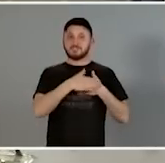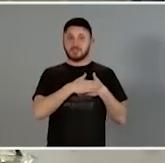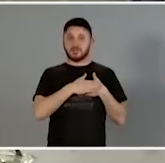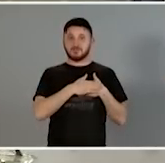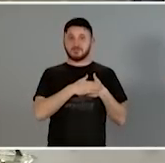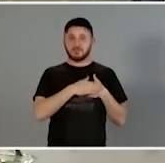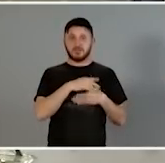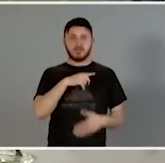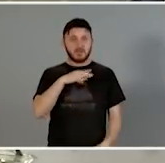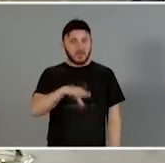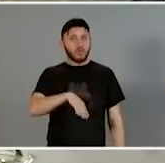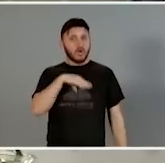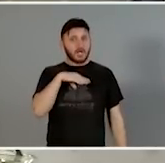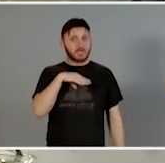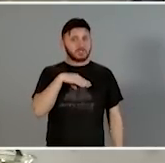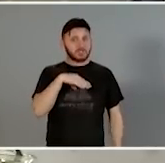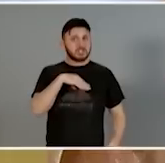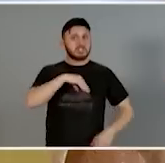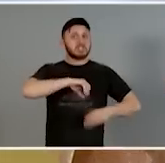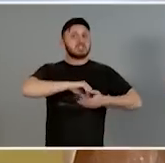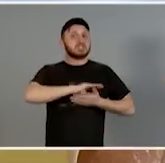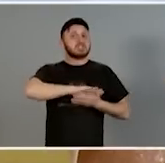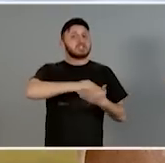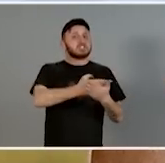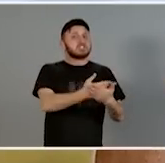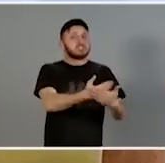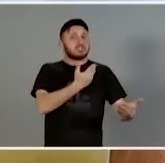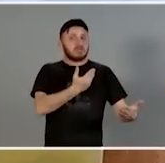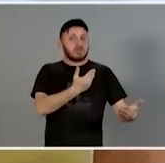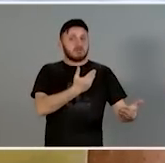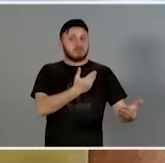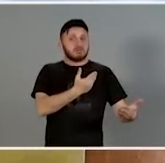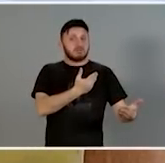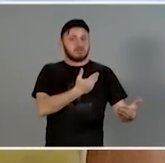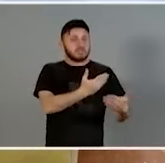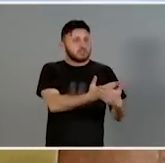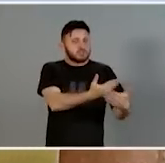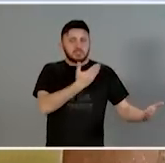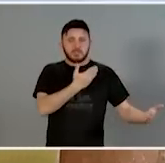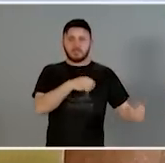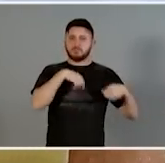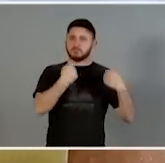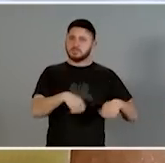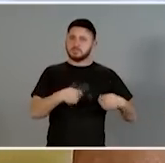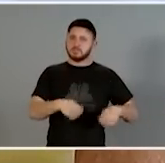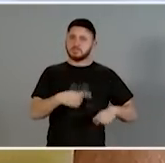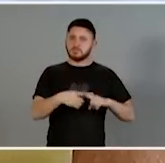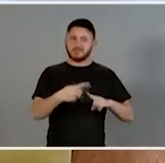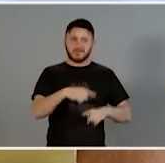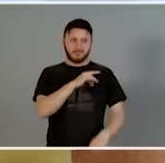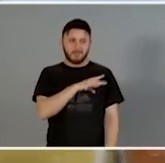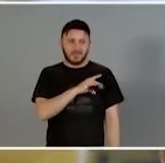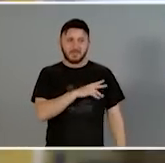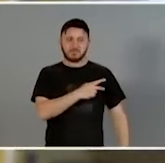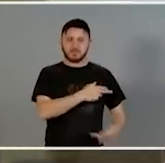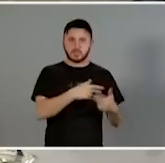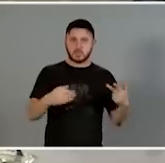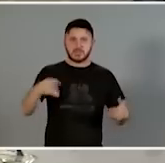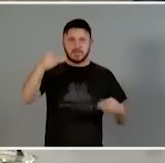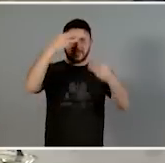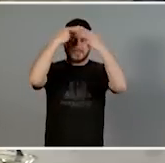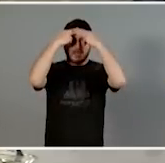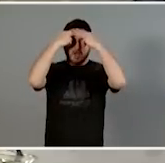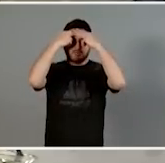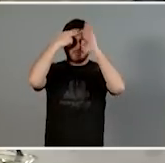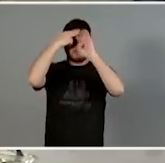Tenha coragem de tirar as suas reservas, os seus medos. Tenha coragem de